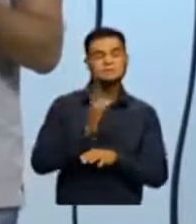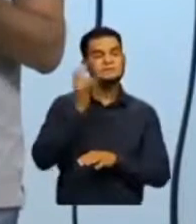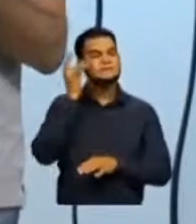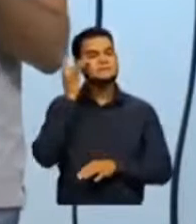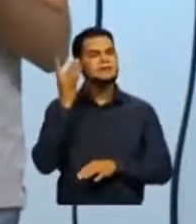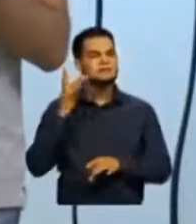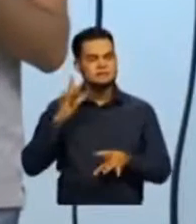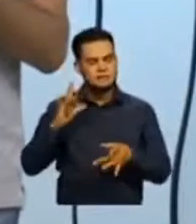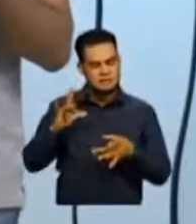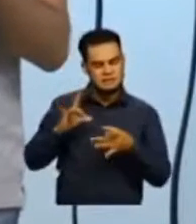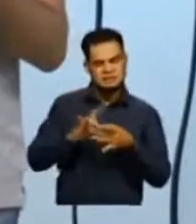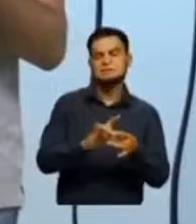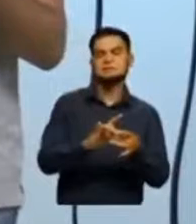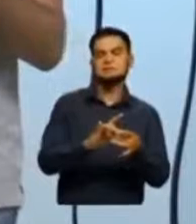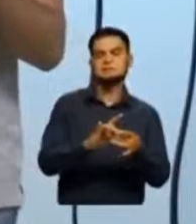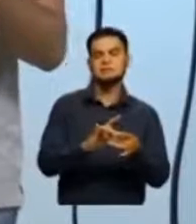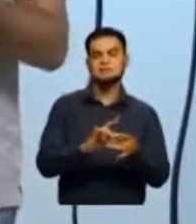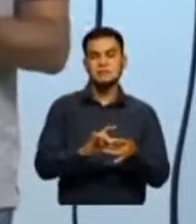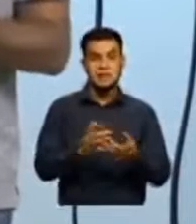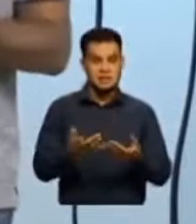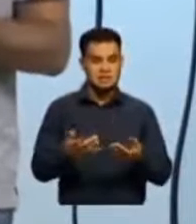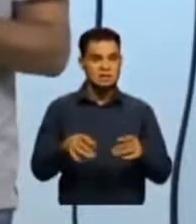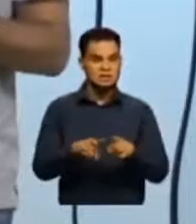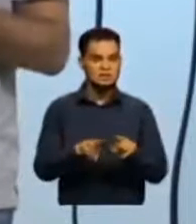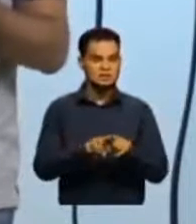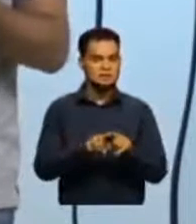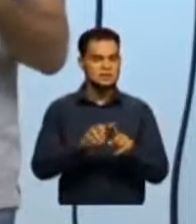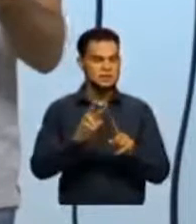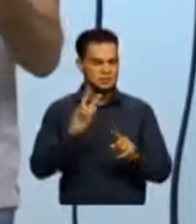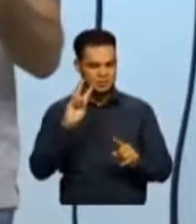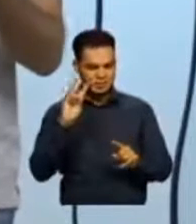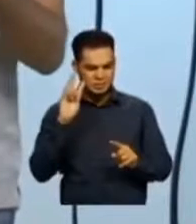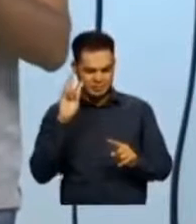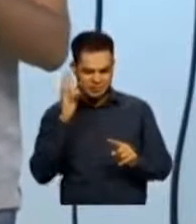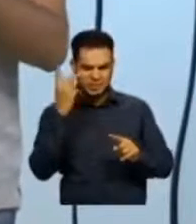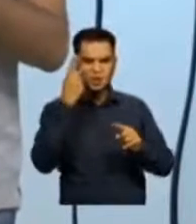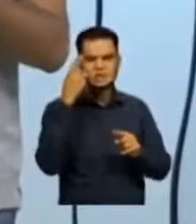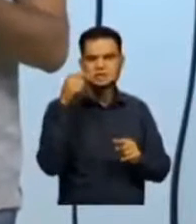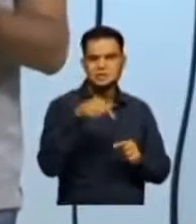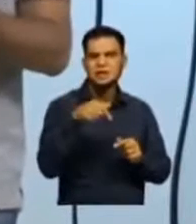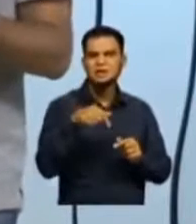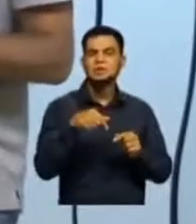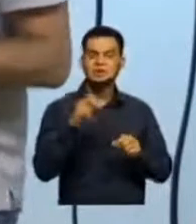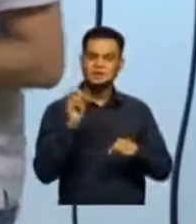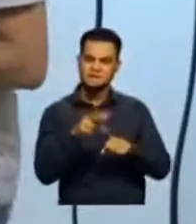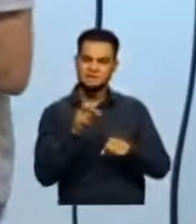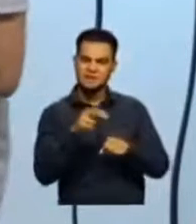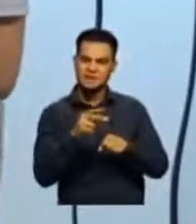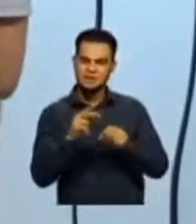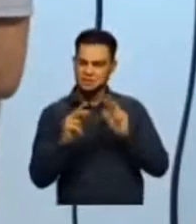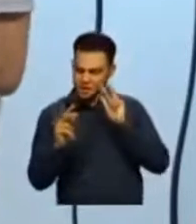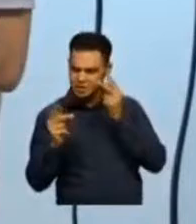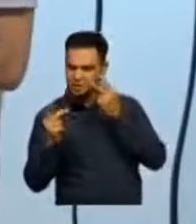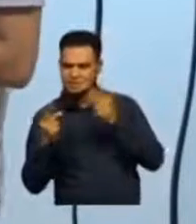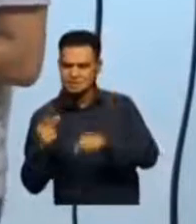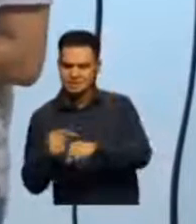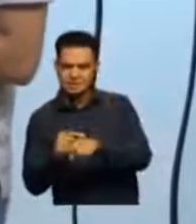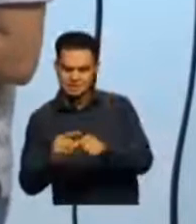e o reconhecimento do vírus com a célula hospedeira.